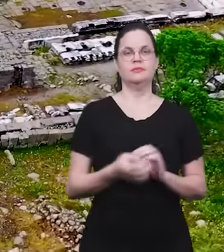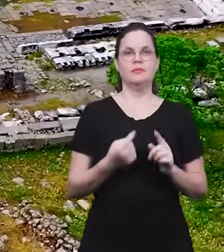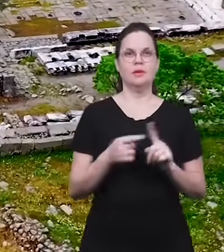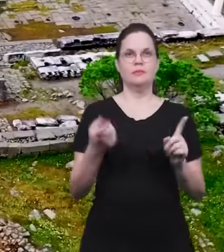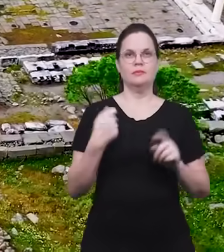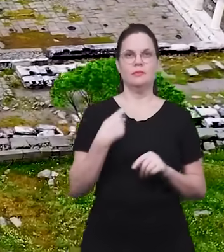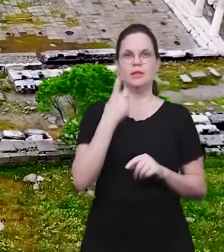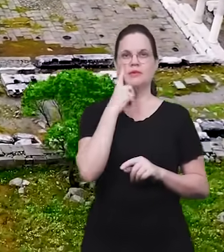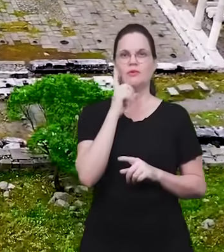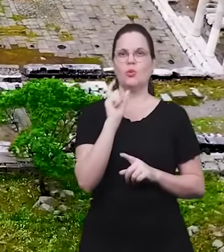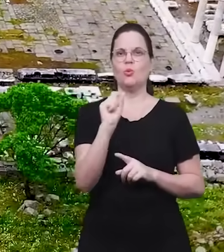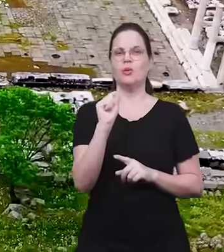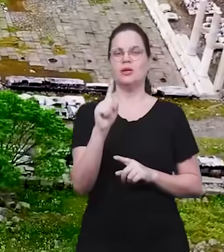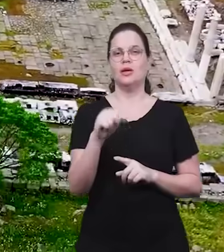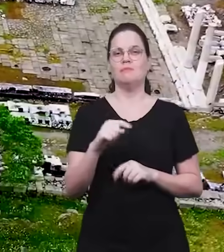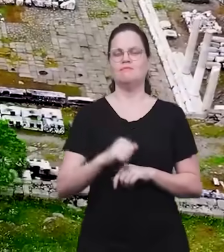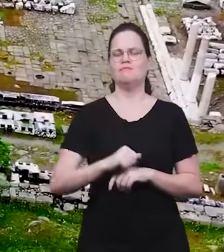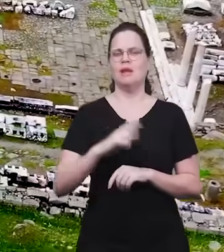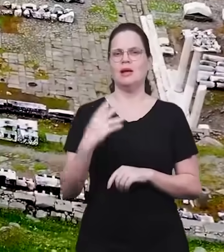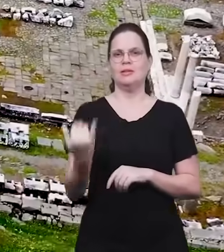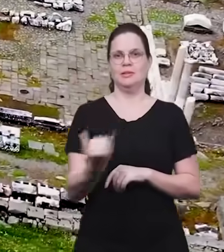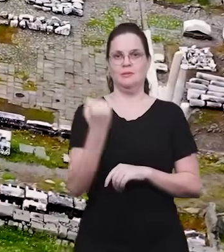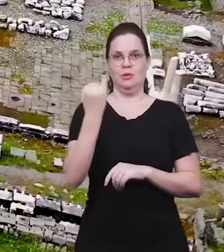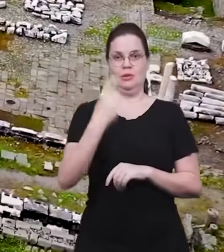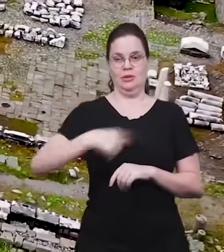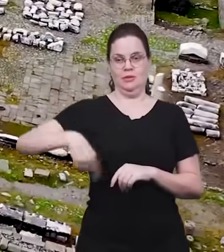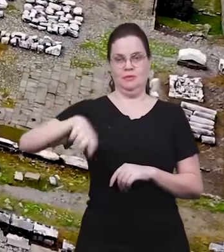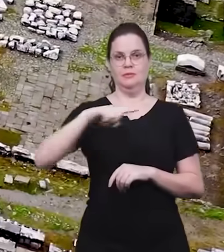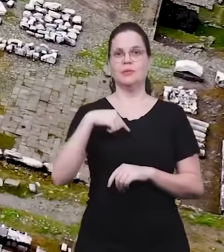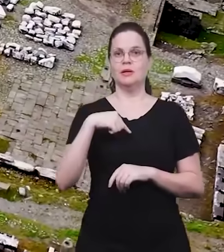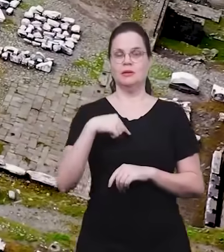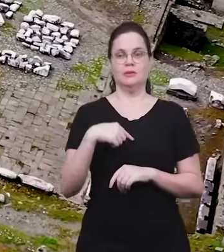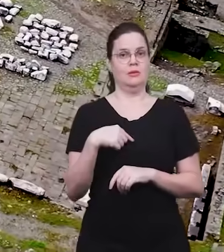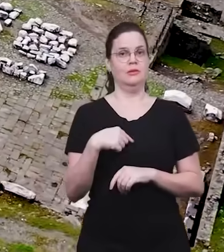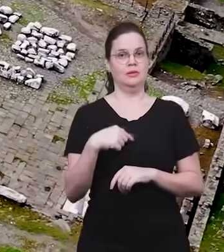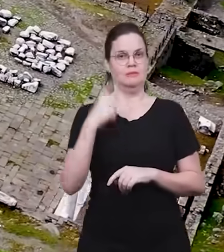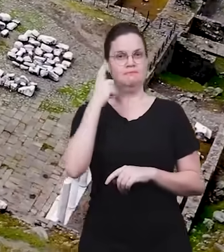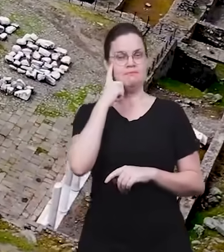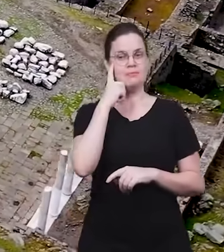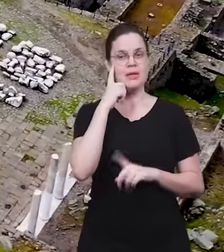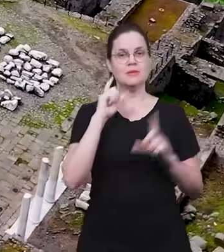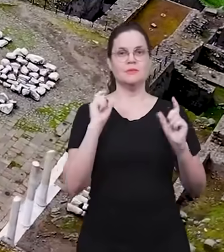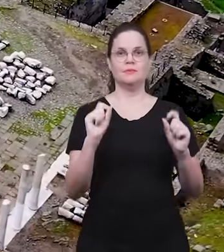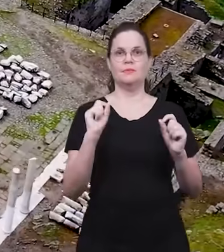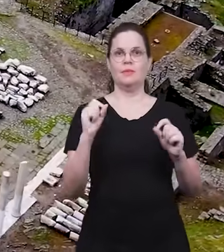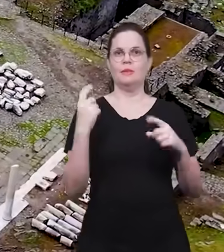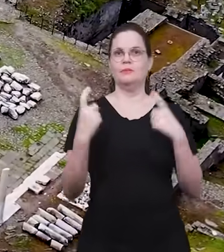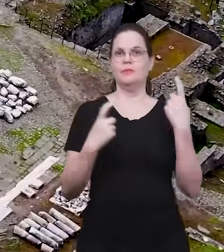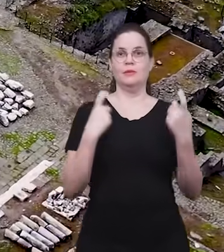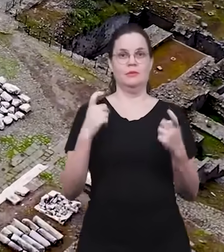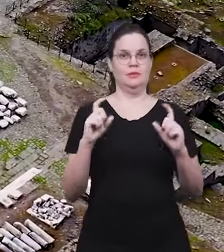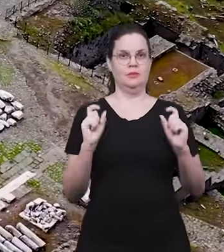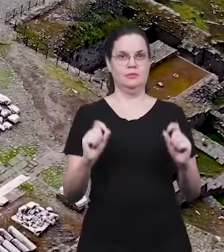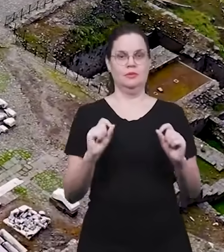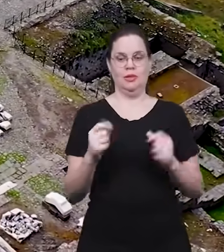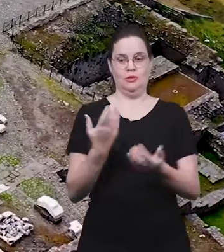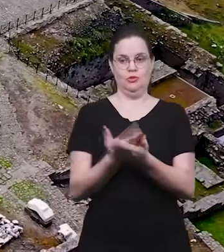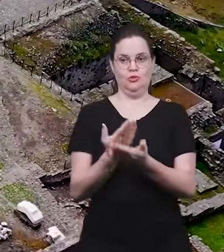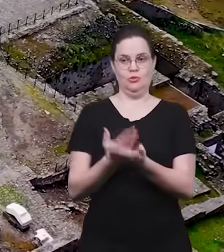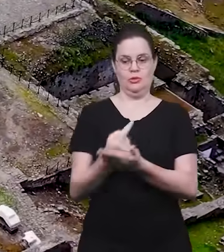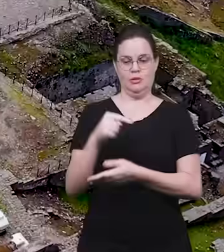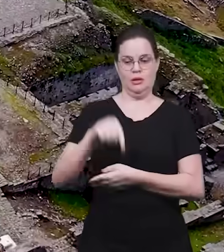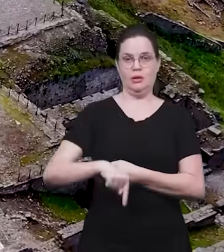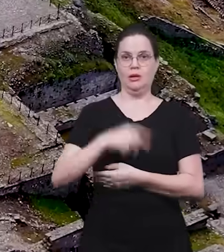só, o que é importante para nós que estamos preocupados aqui com o estudo